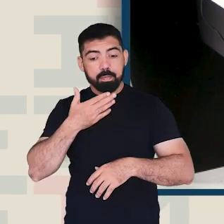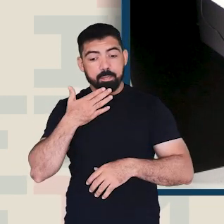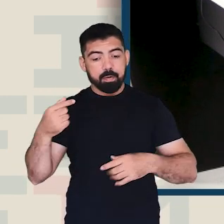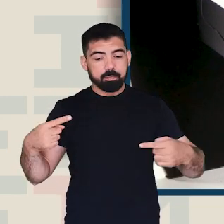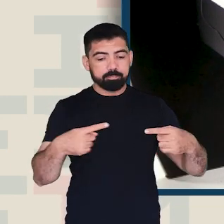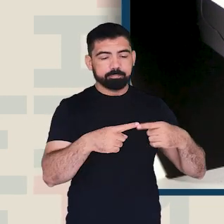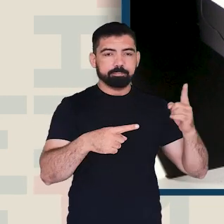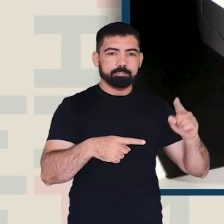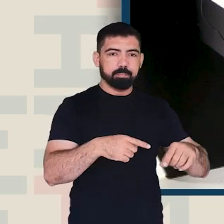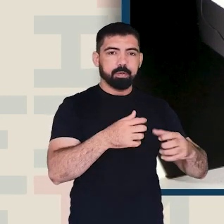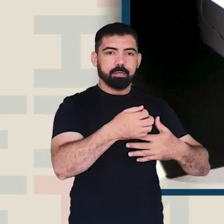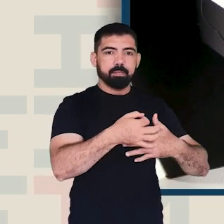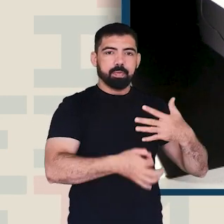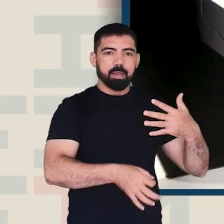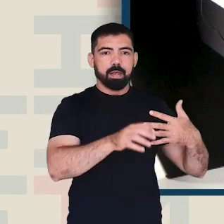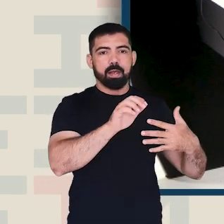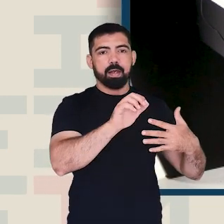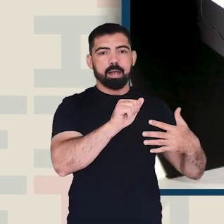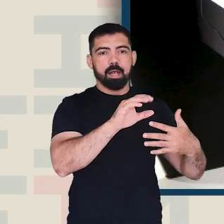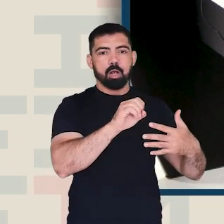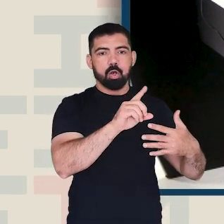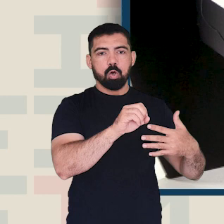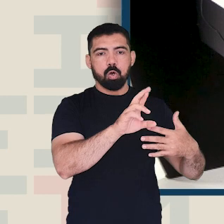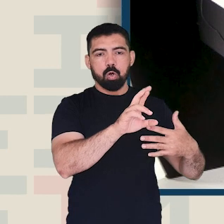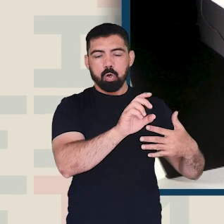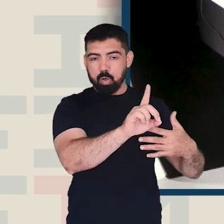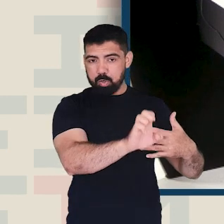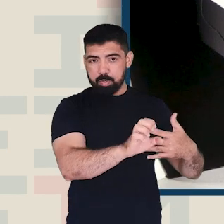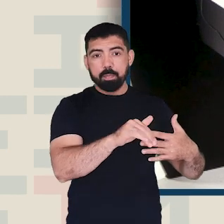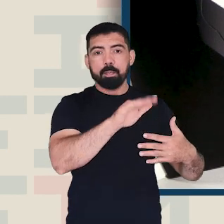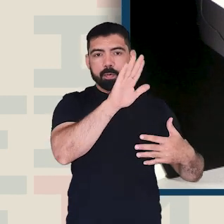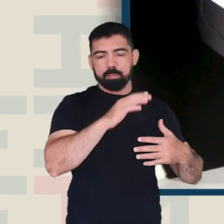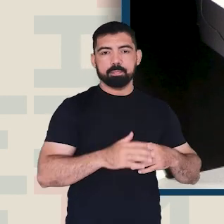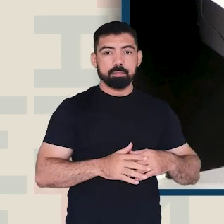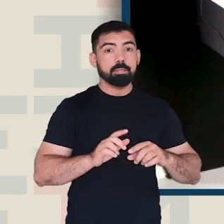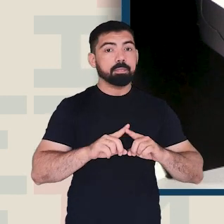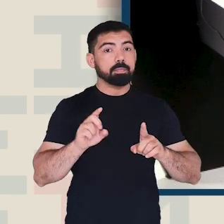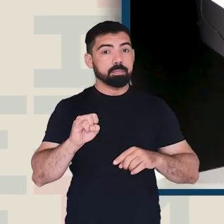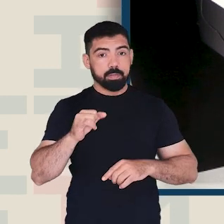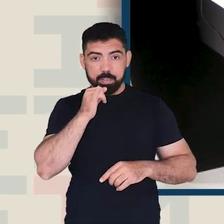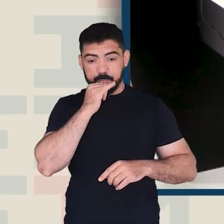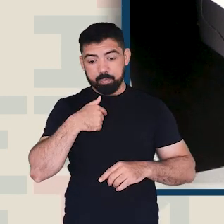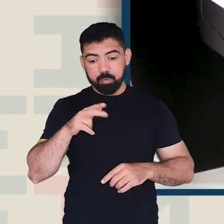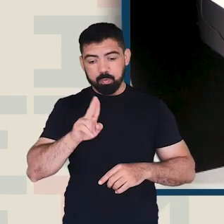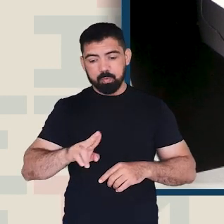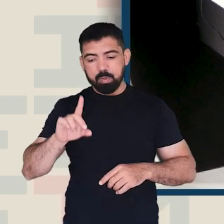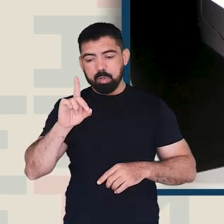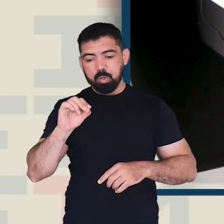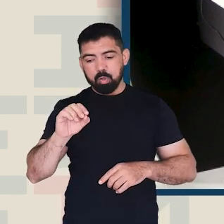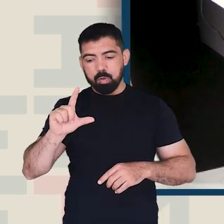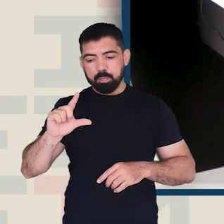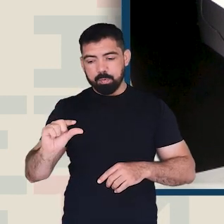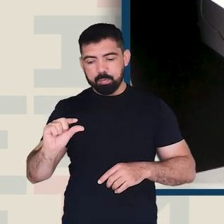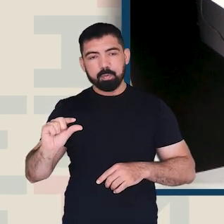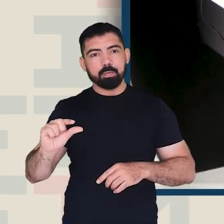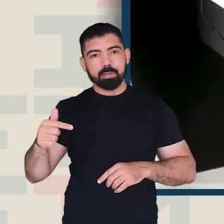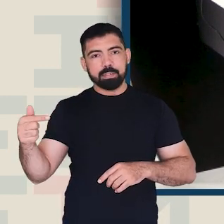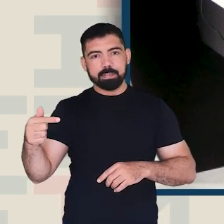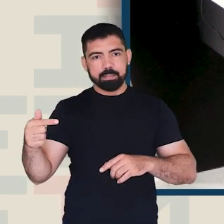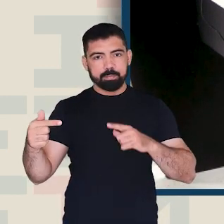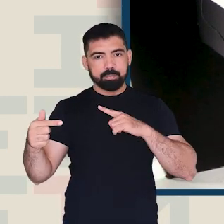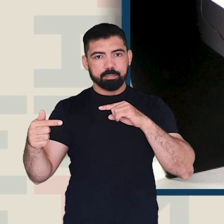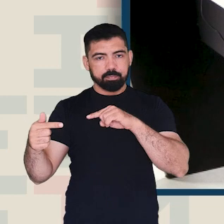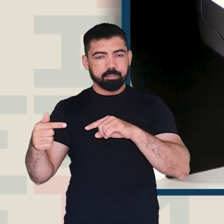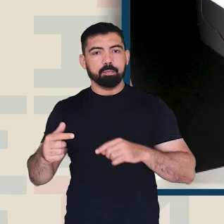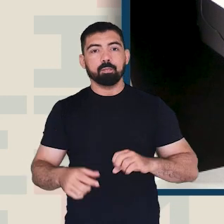menor. Análise. Desde que eu toquei a sétima menor, desde que seja um Dó menor com a sétima, que é a sétima